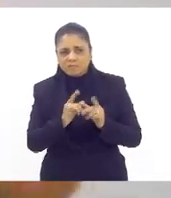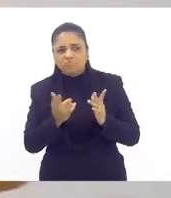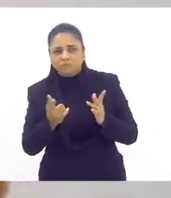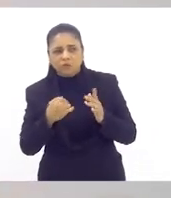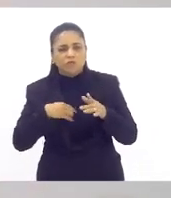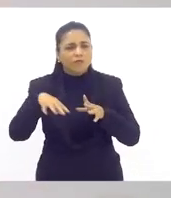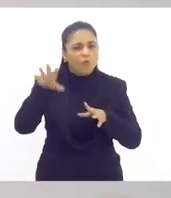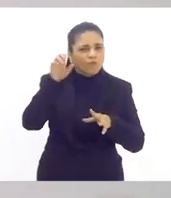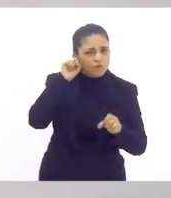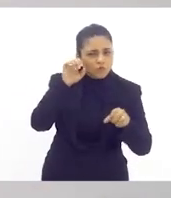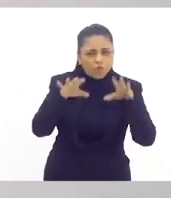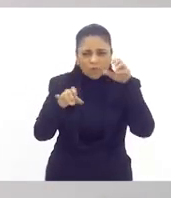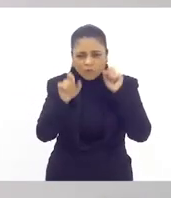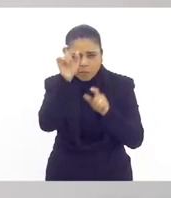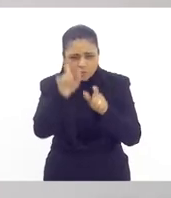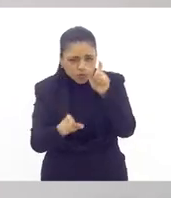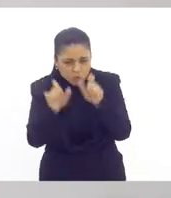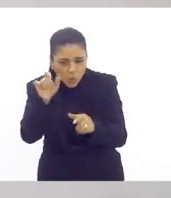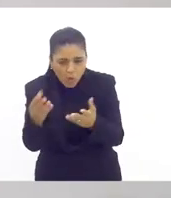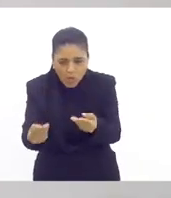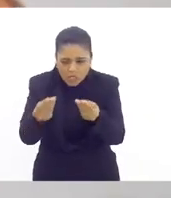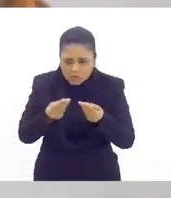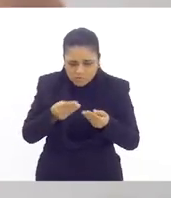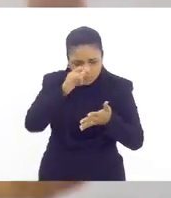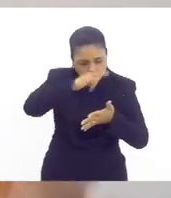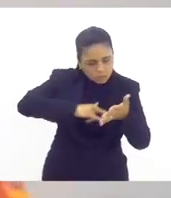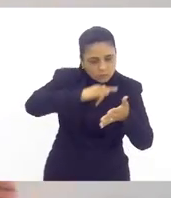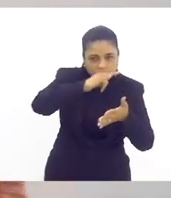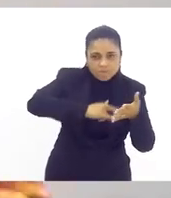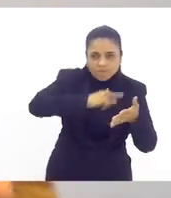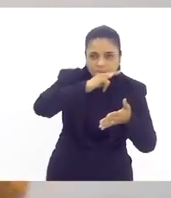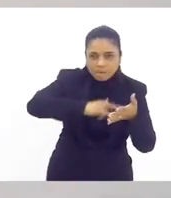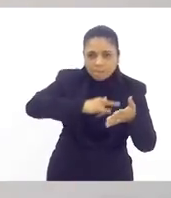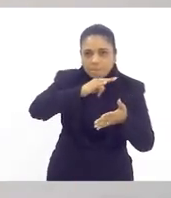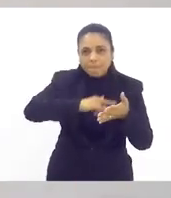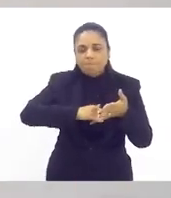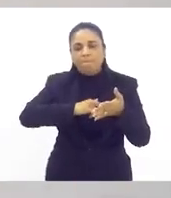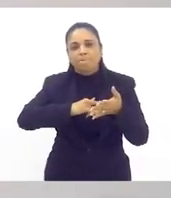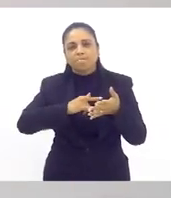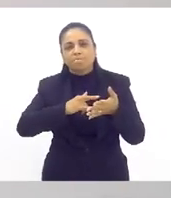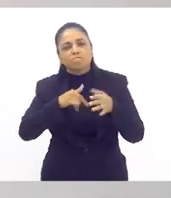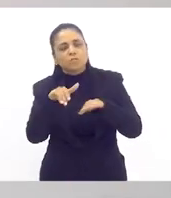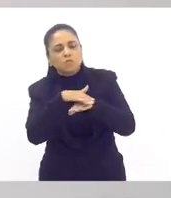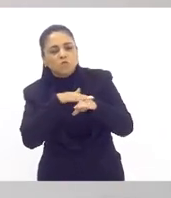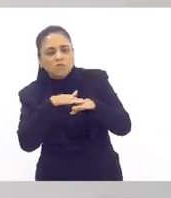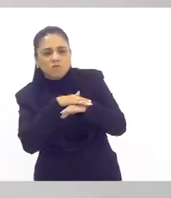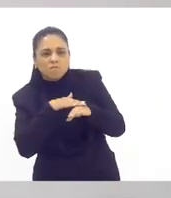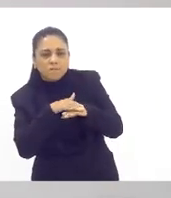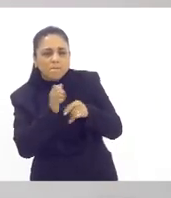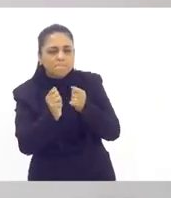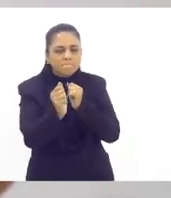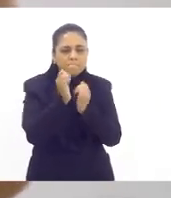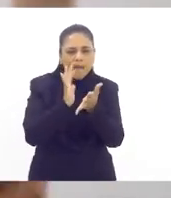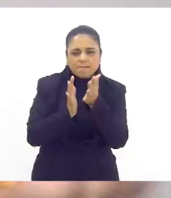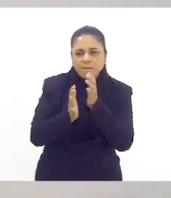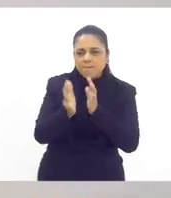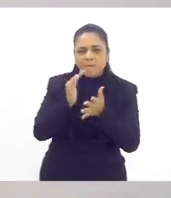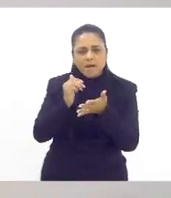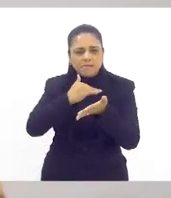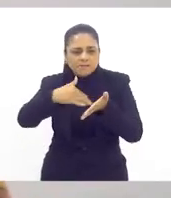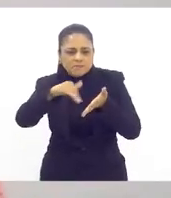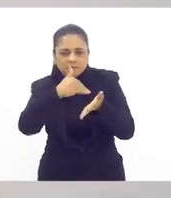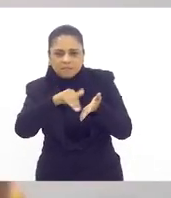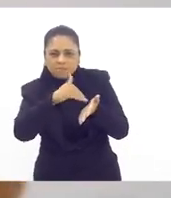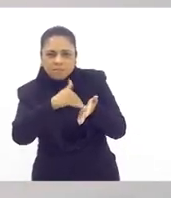ouvindo as pessoas ouvindo recebendo os documentos recebendo conversando com os comentários